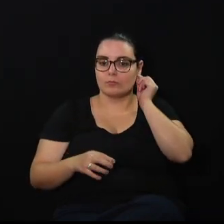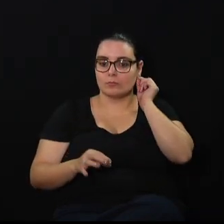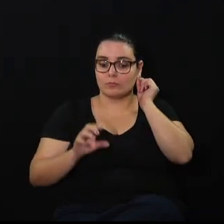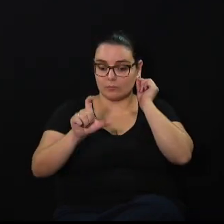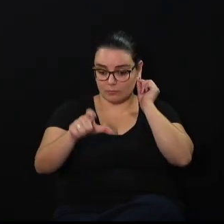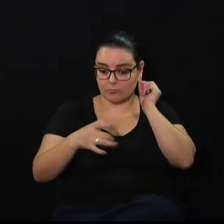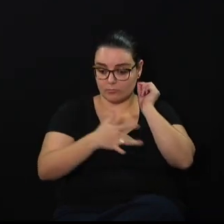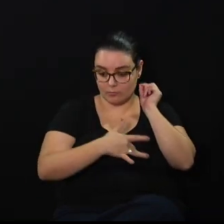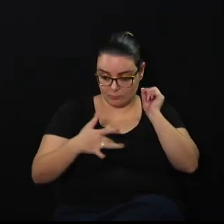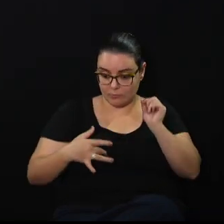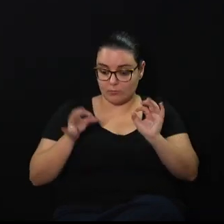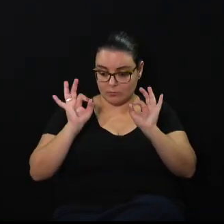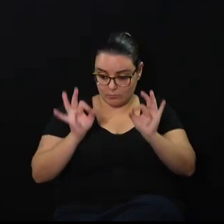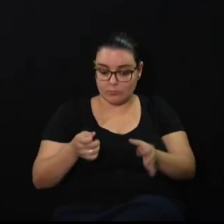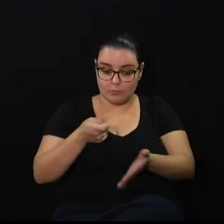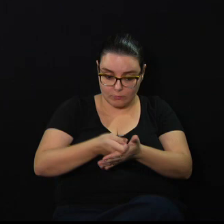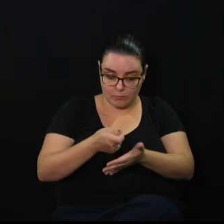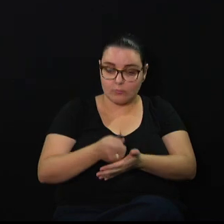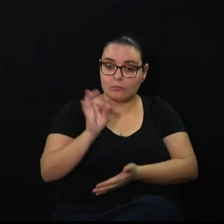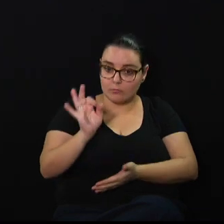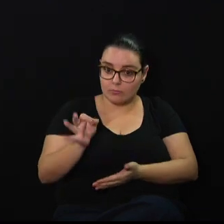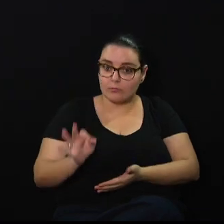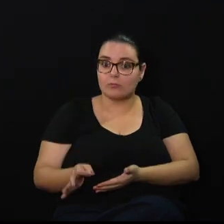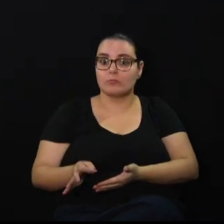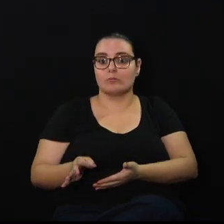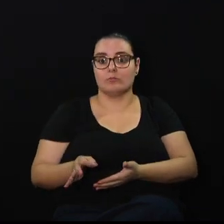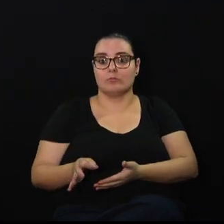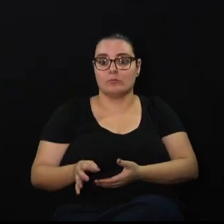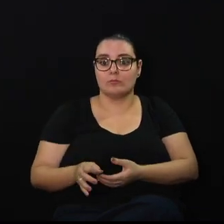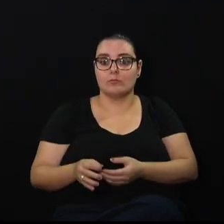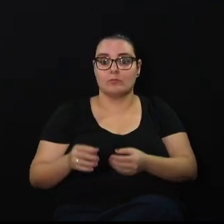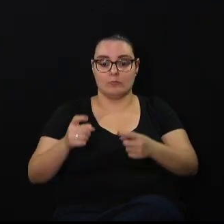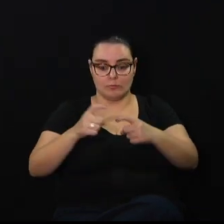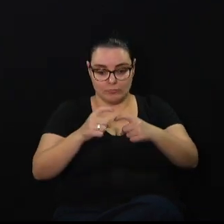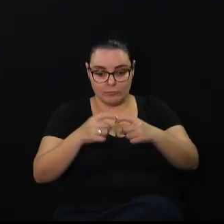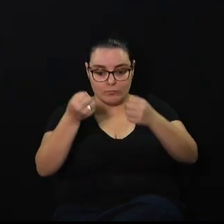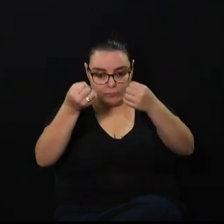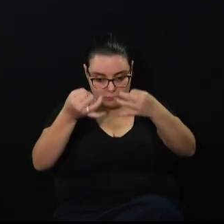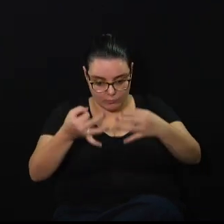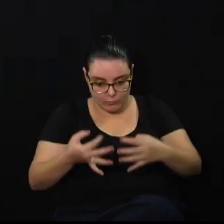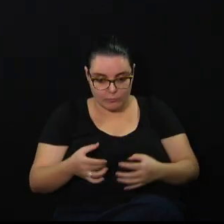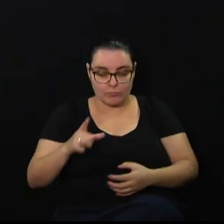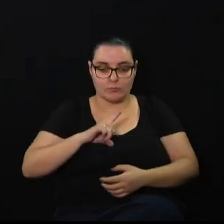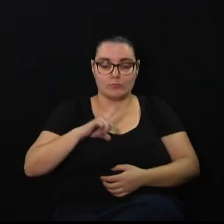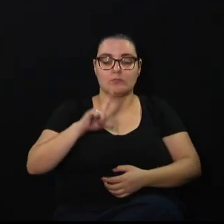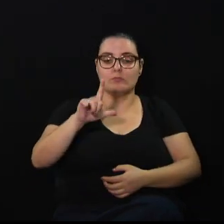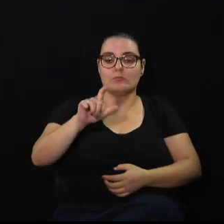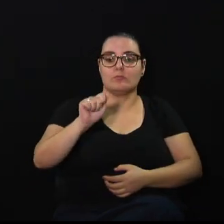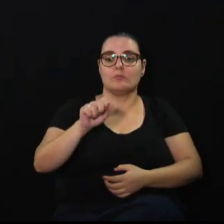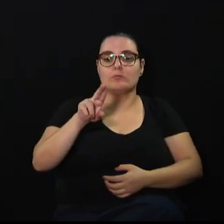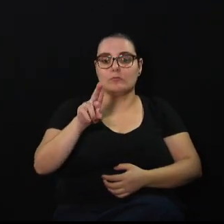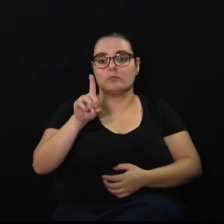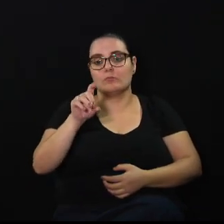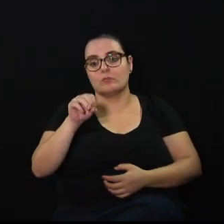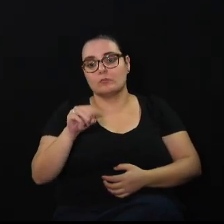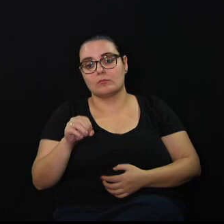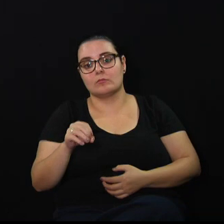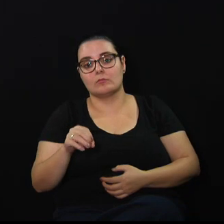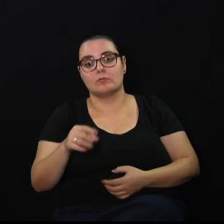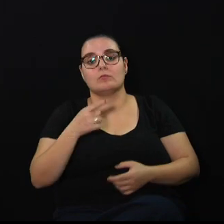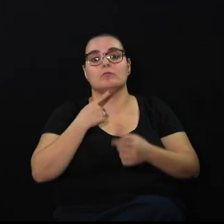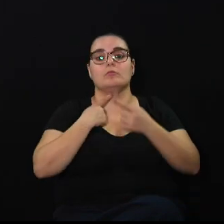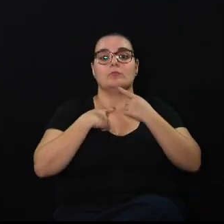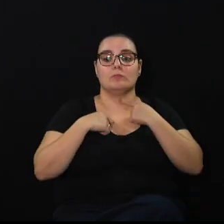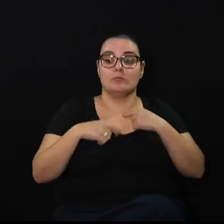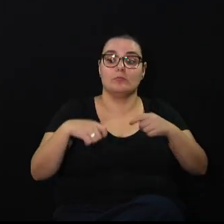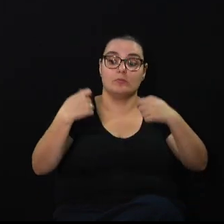seu plano de saúde existe uma recomendação do seu médico existe um laudo ea necessidade de que